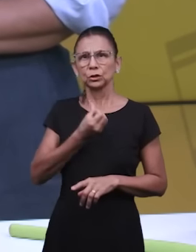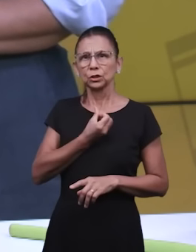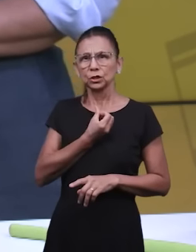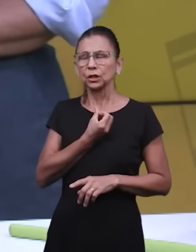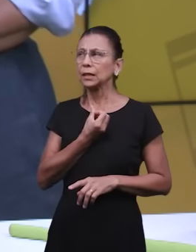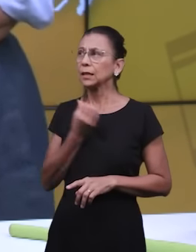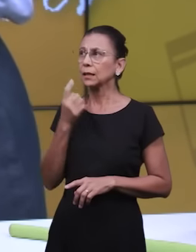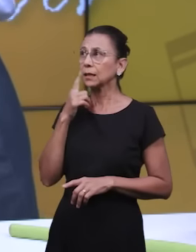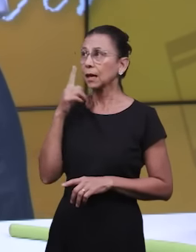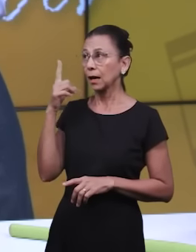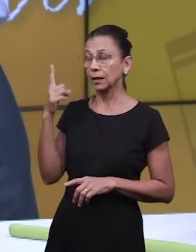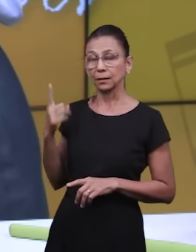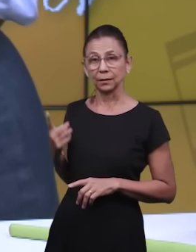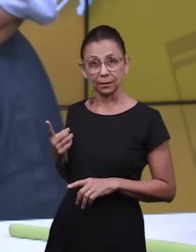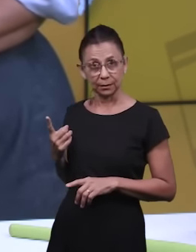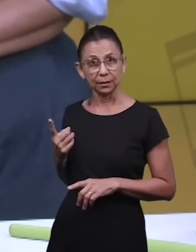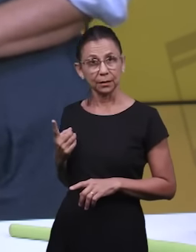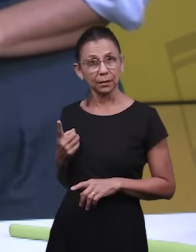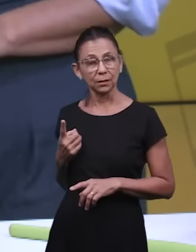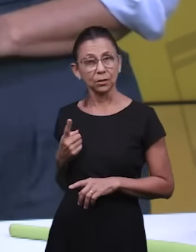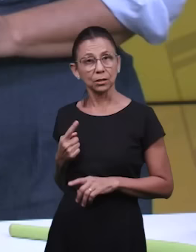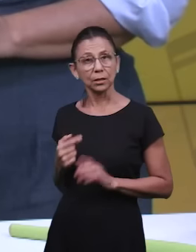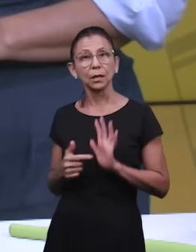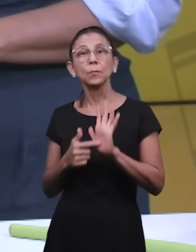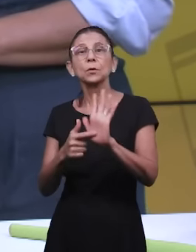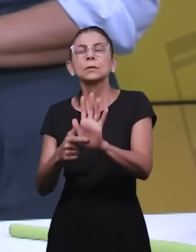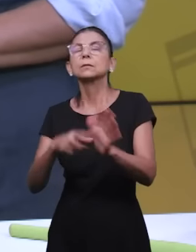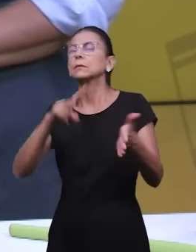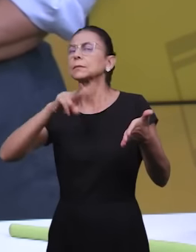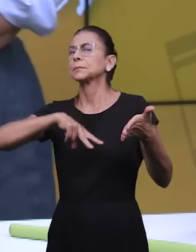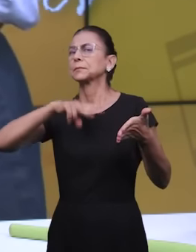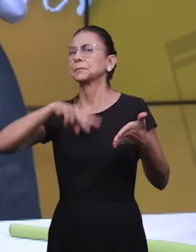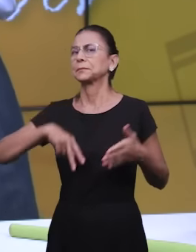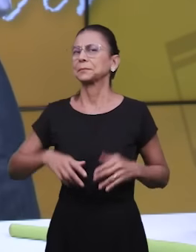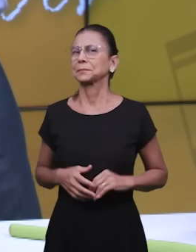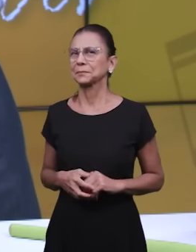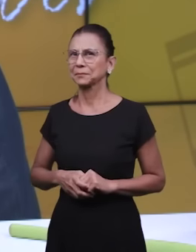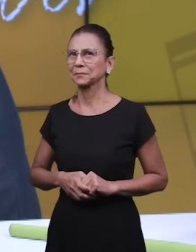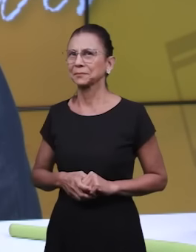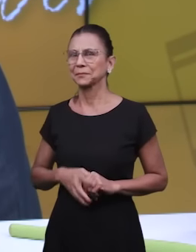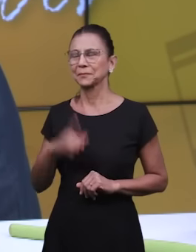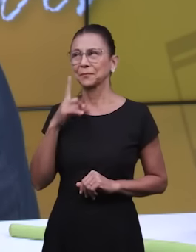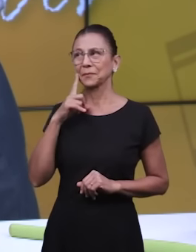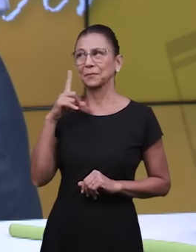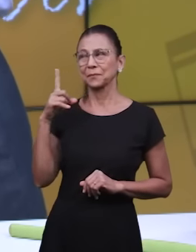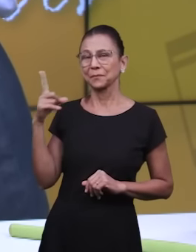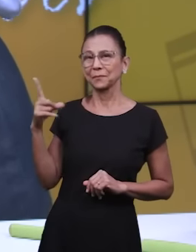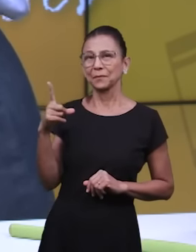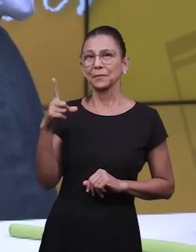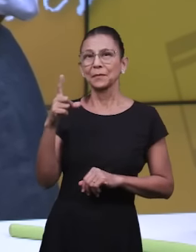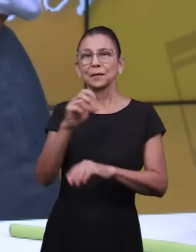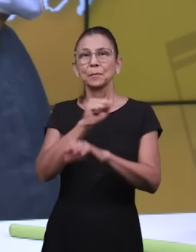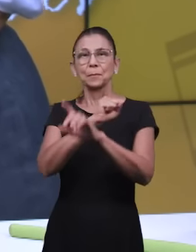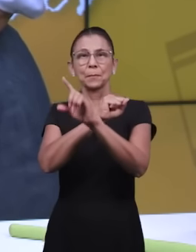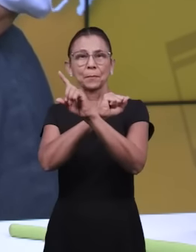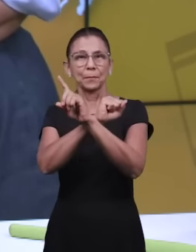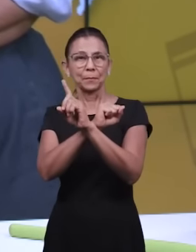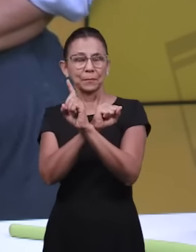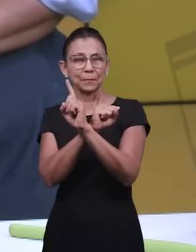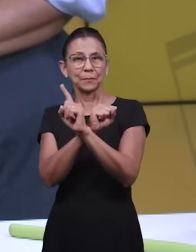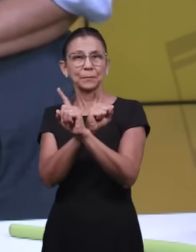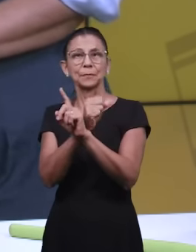pontuada. Aqui embaixo já está indicando, vamos ler. Esta figura, pausa de